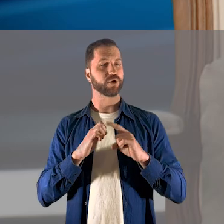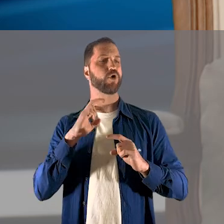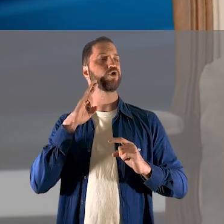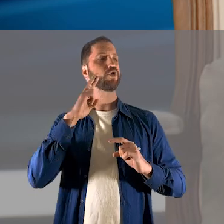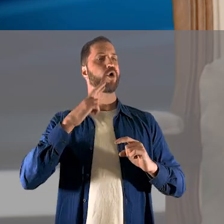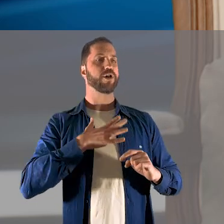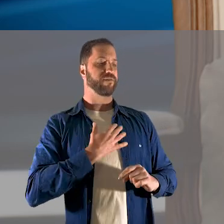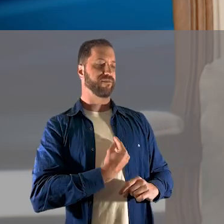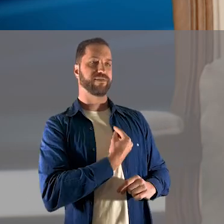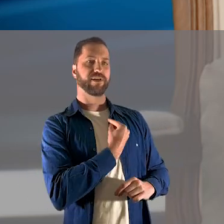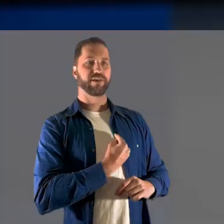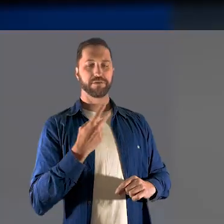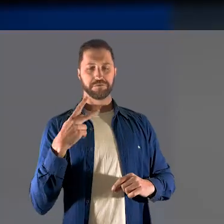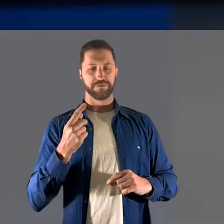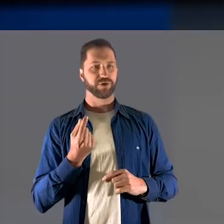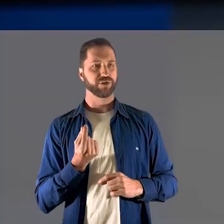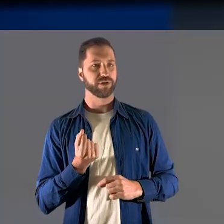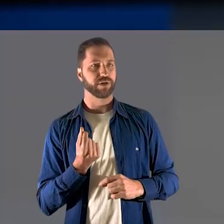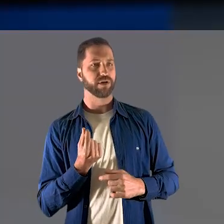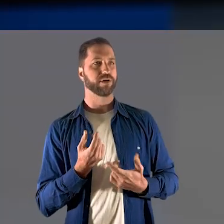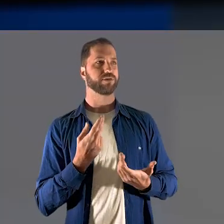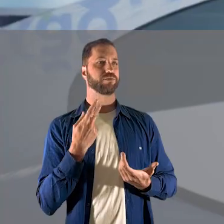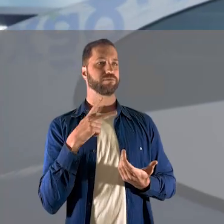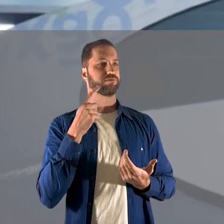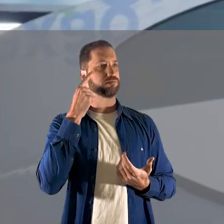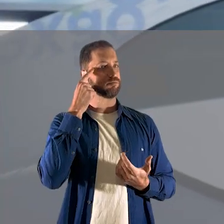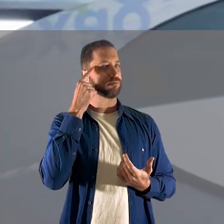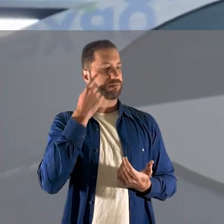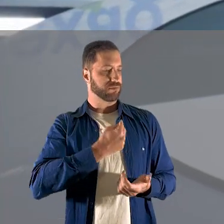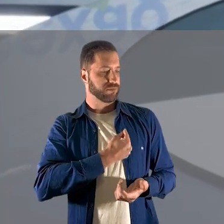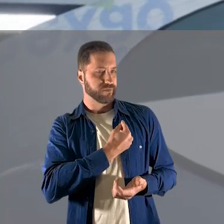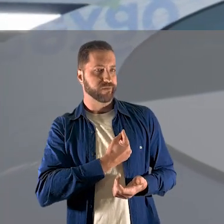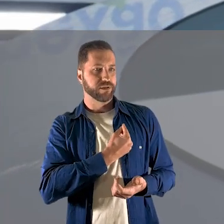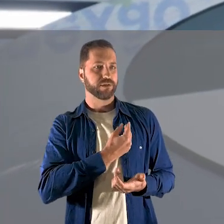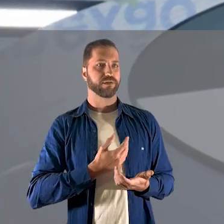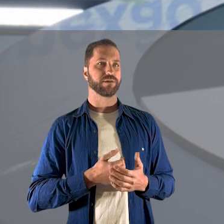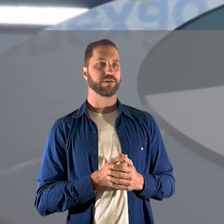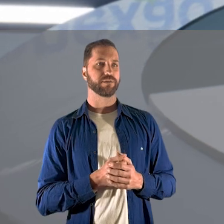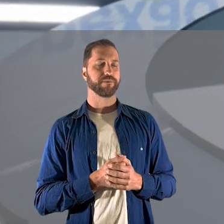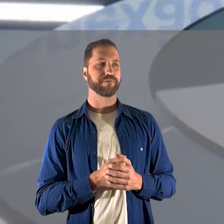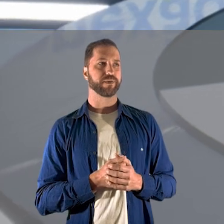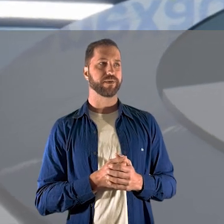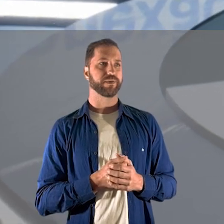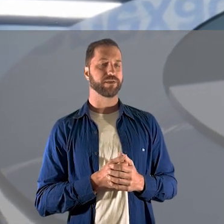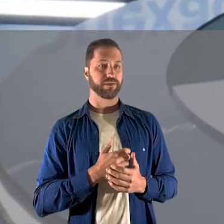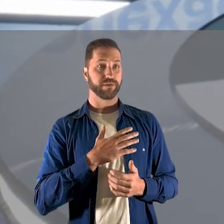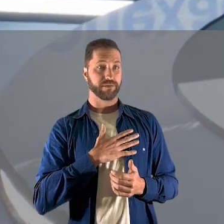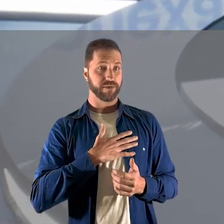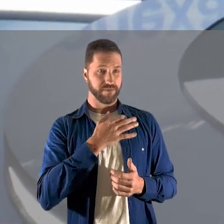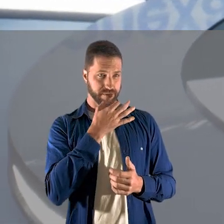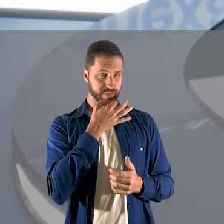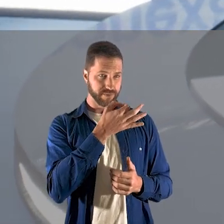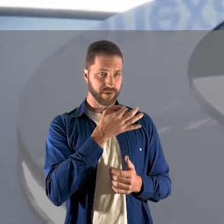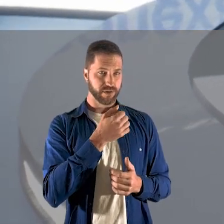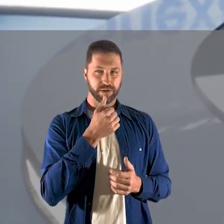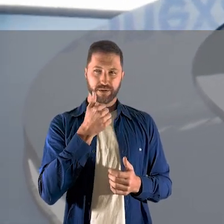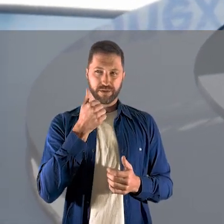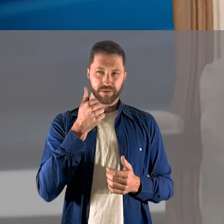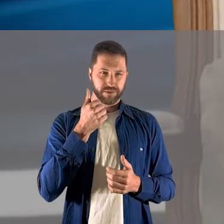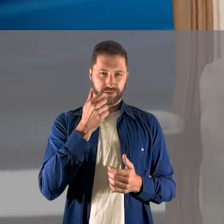muito dona de si que é bom né ter o seu dinheiro a sua preocupação eu acho que